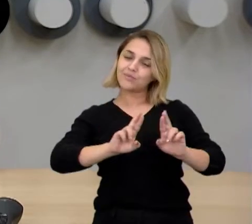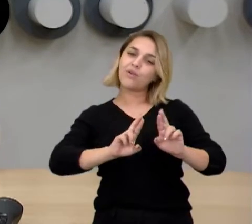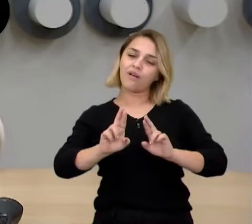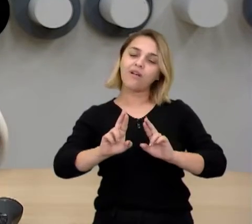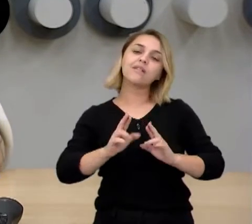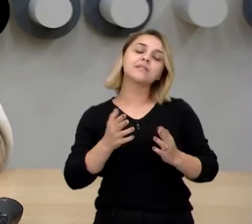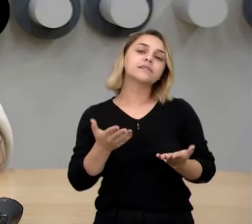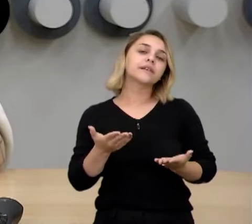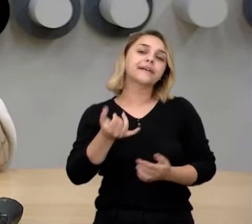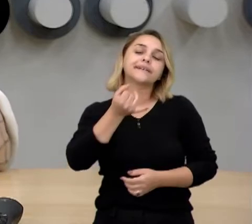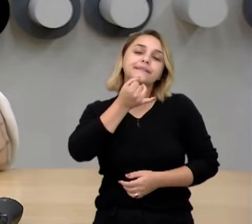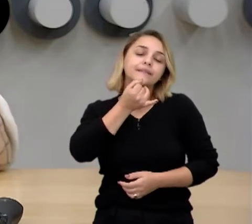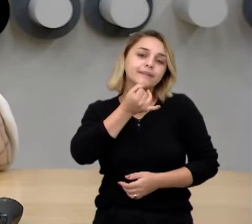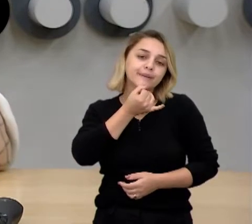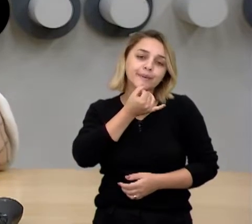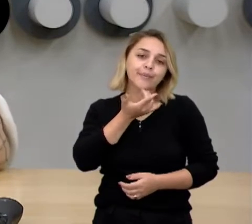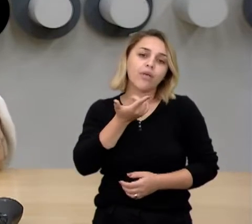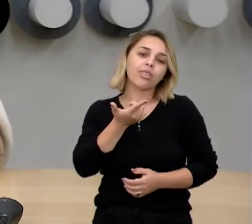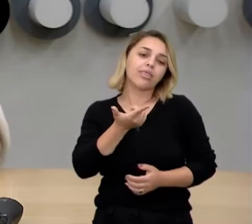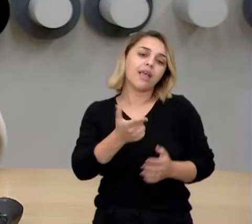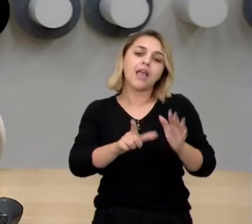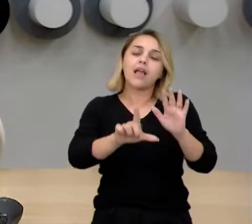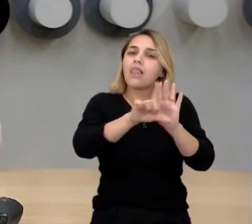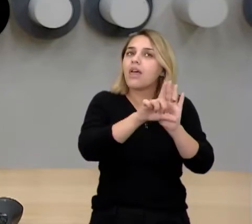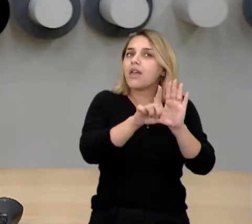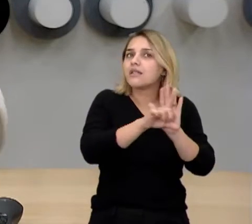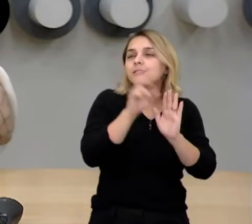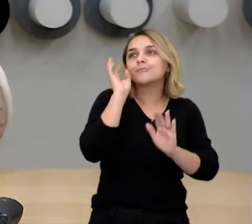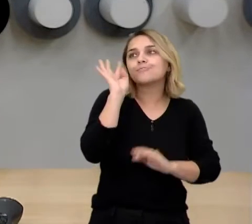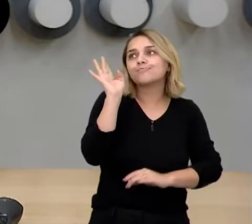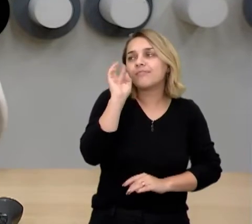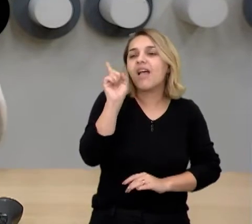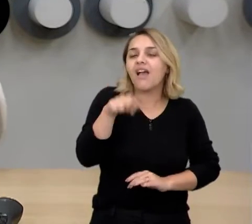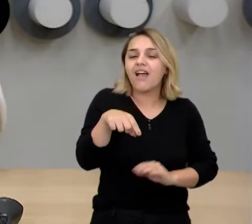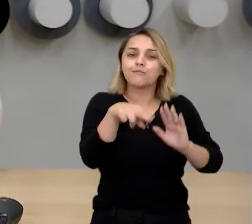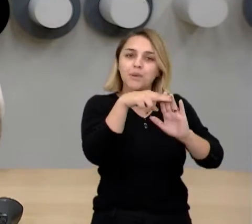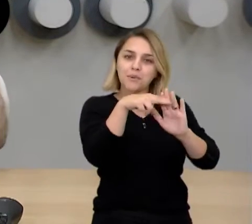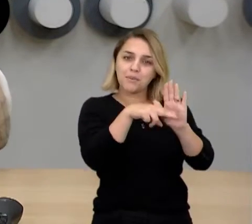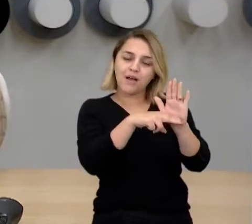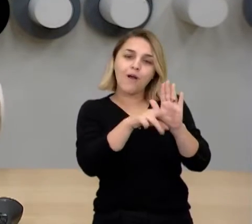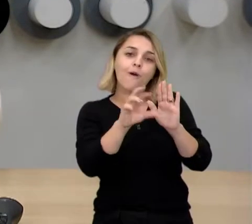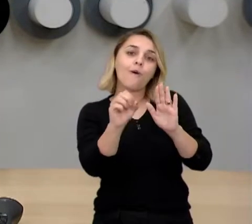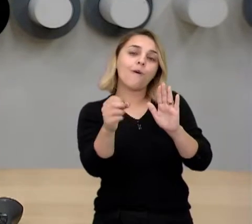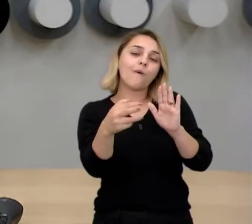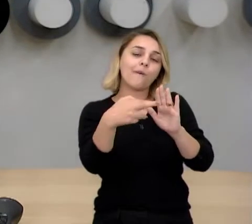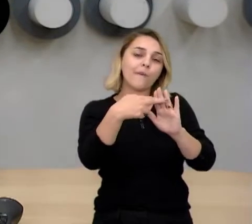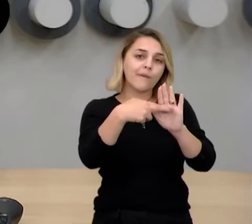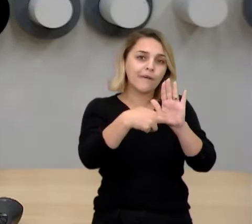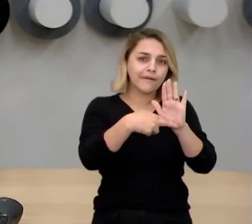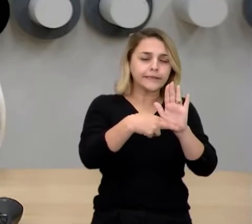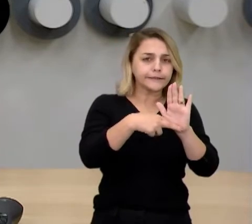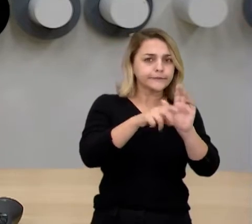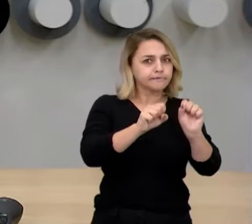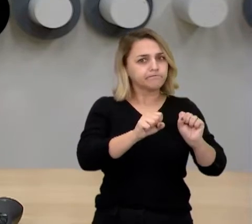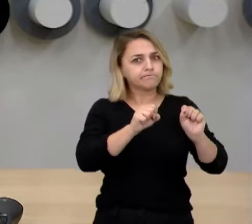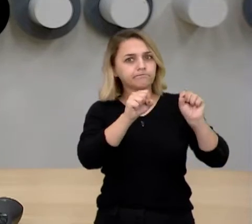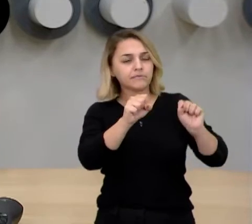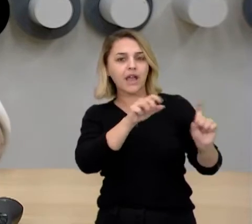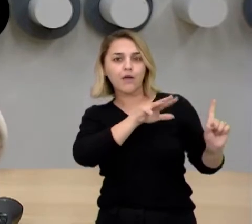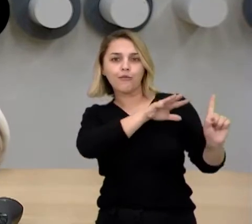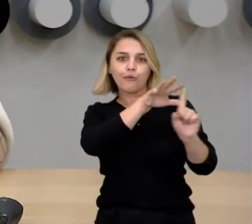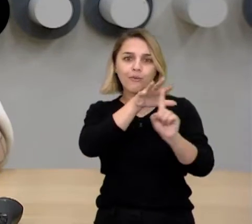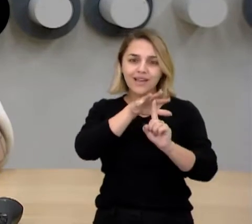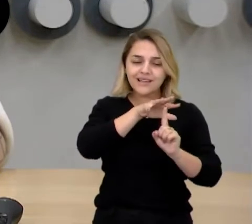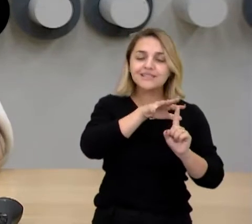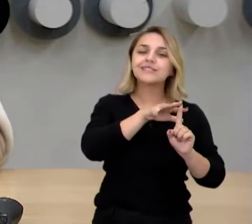algo como: leis são normas ou regras que têm um certo poder de